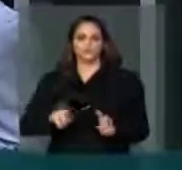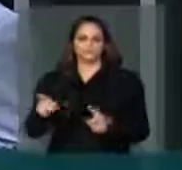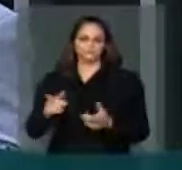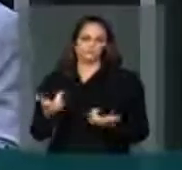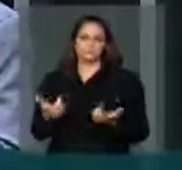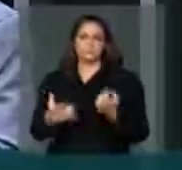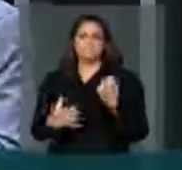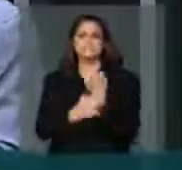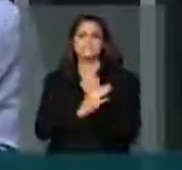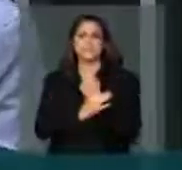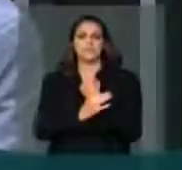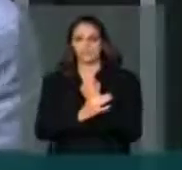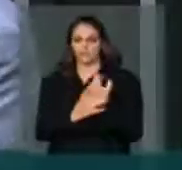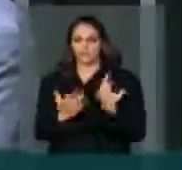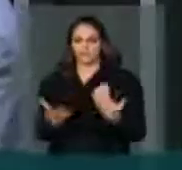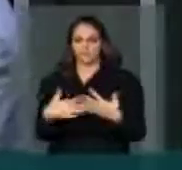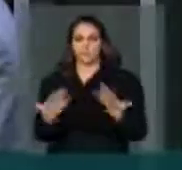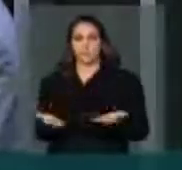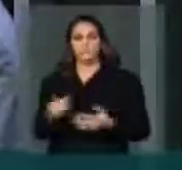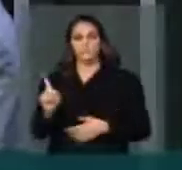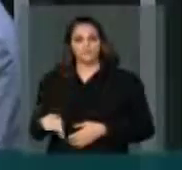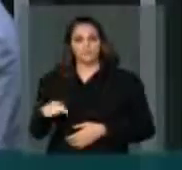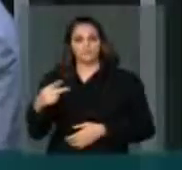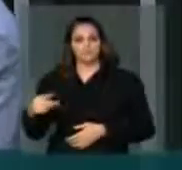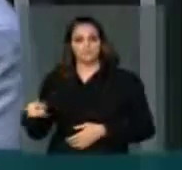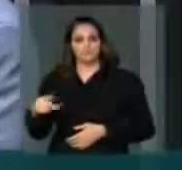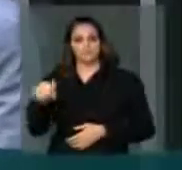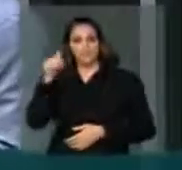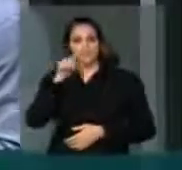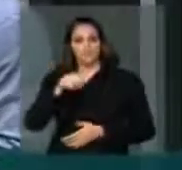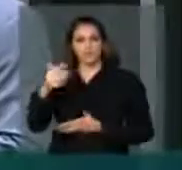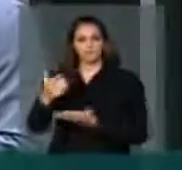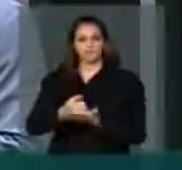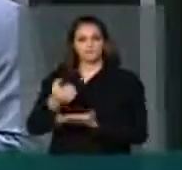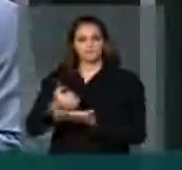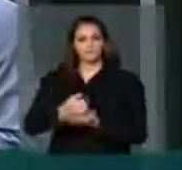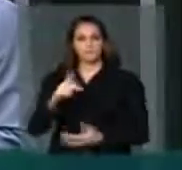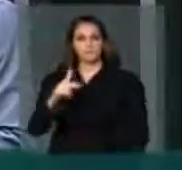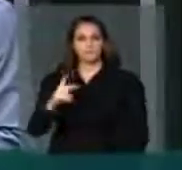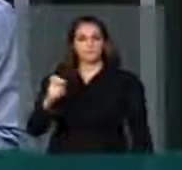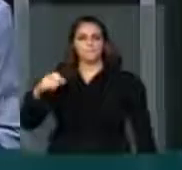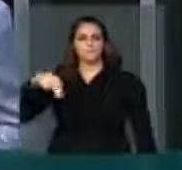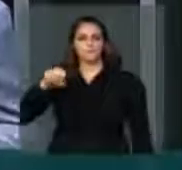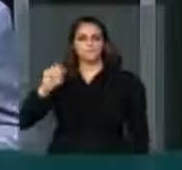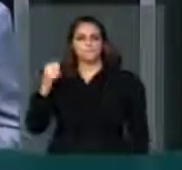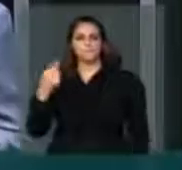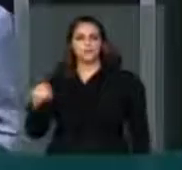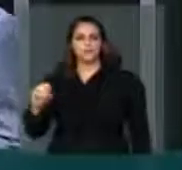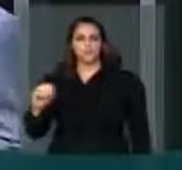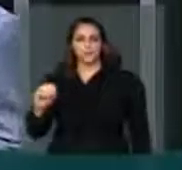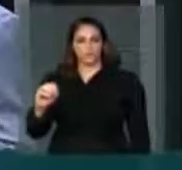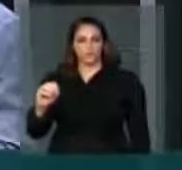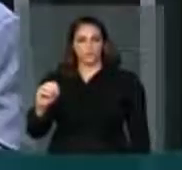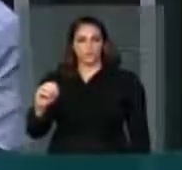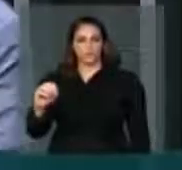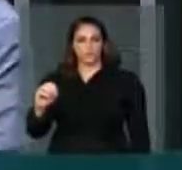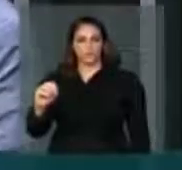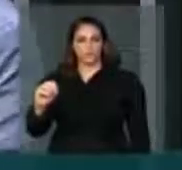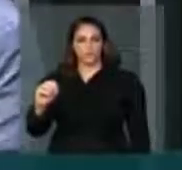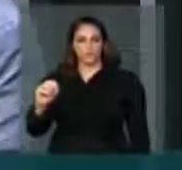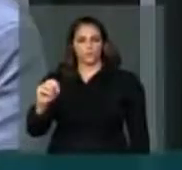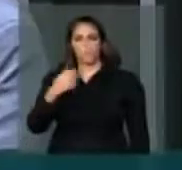como garantia, a pensão que essa Socialite recebe do seu